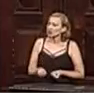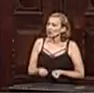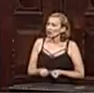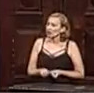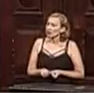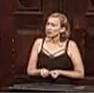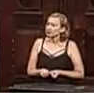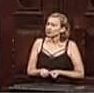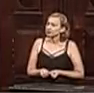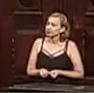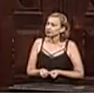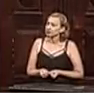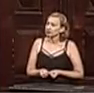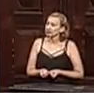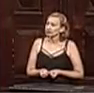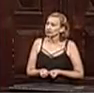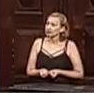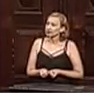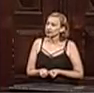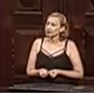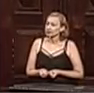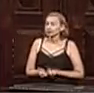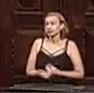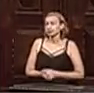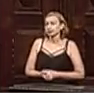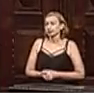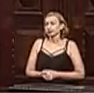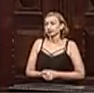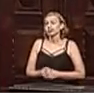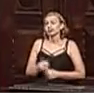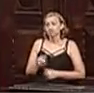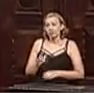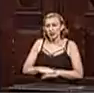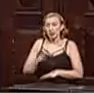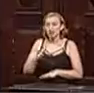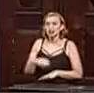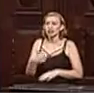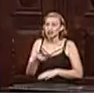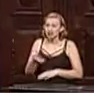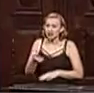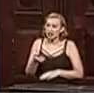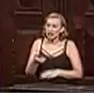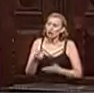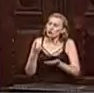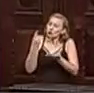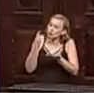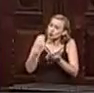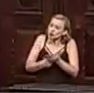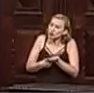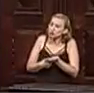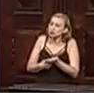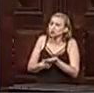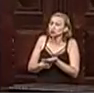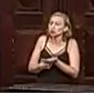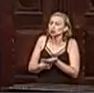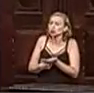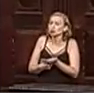à apreciação da sua Assembleia. Querem mais, querem um compromisso